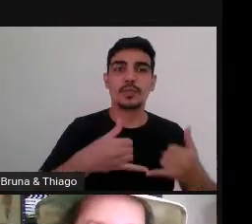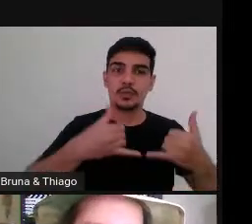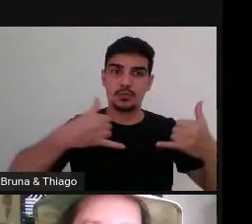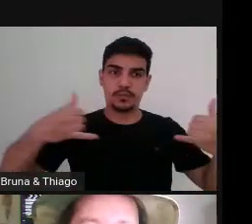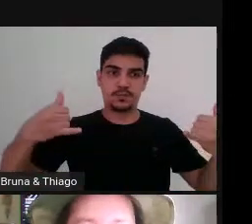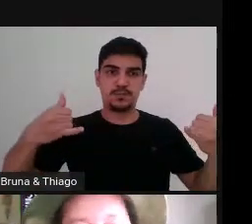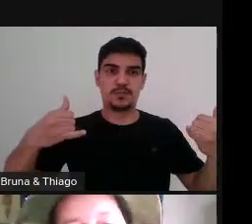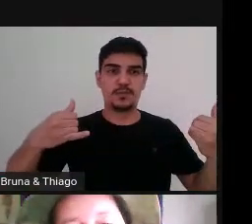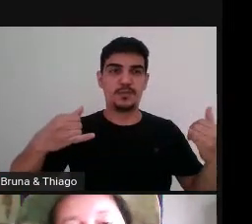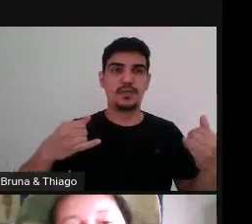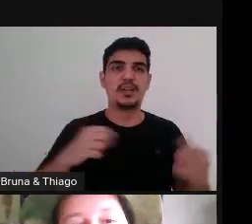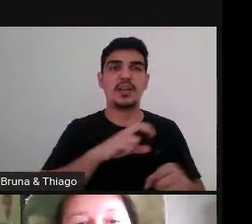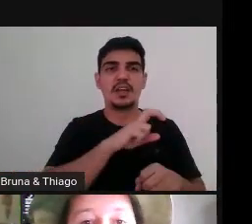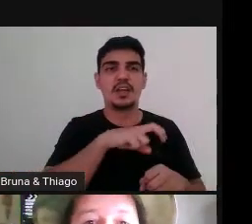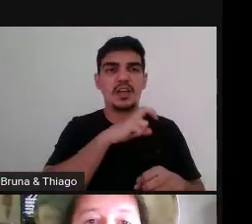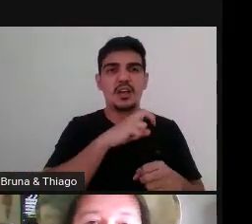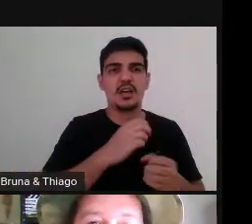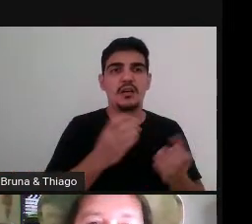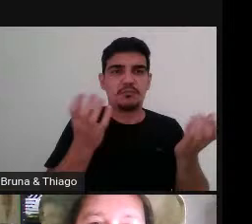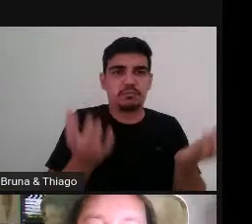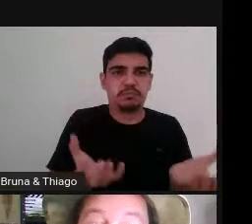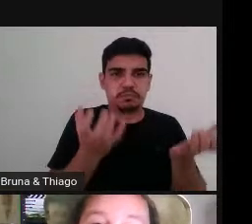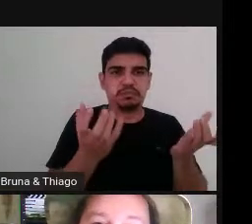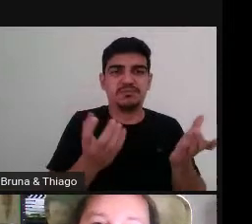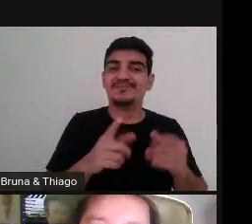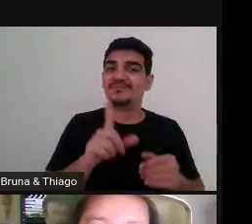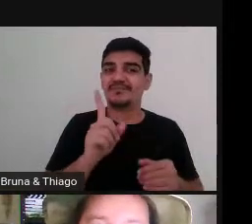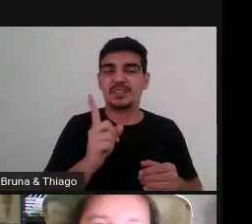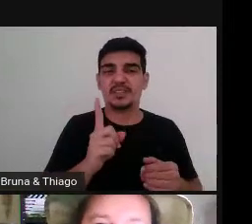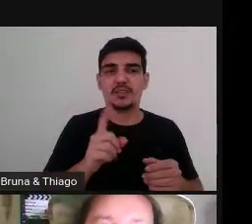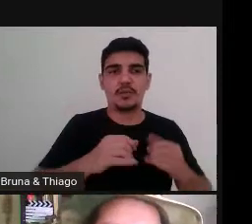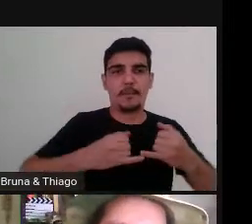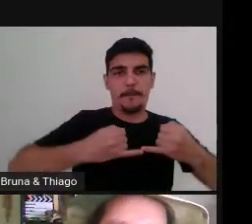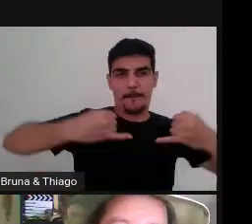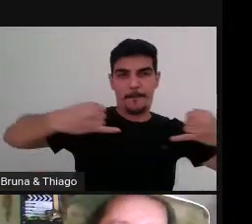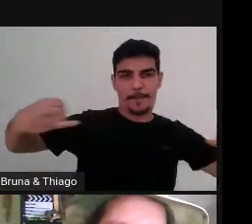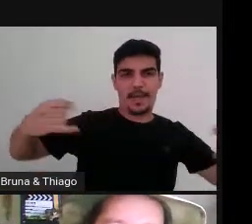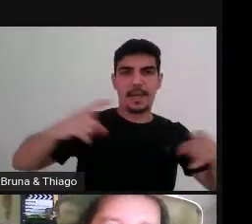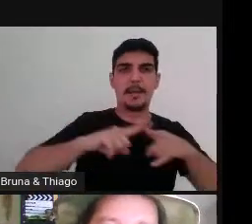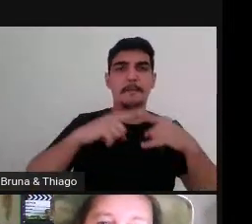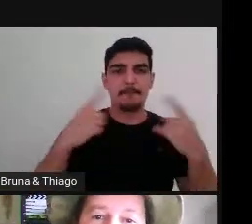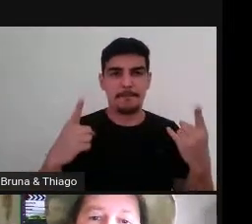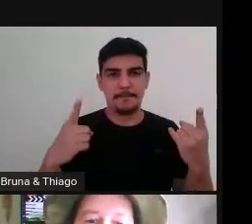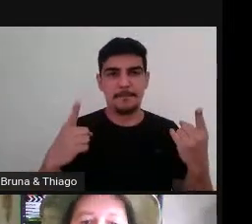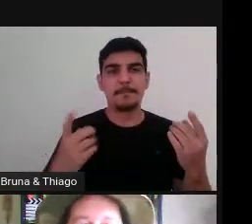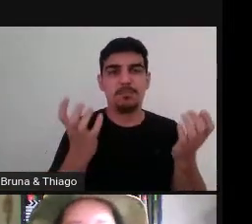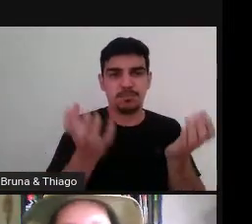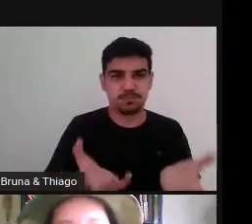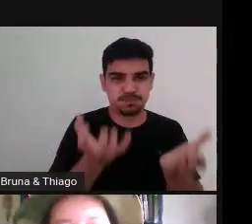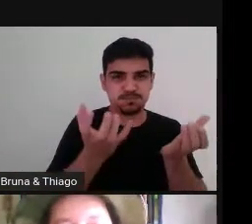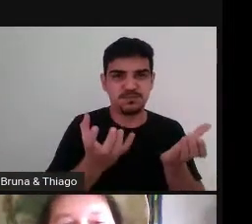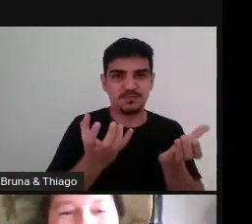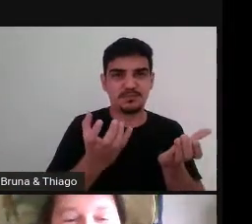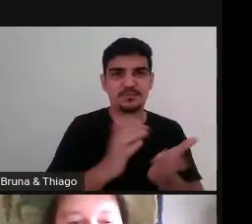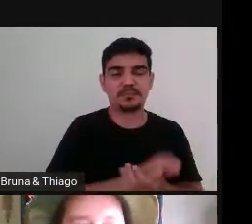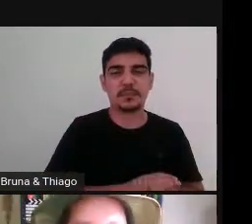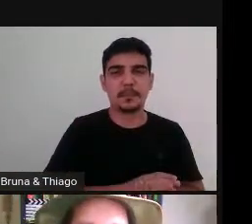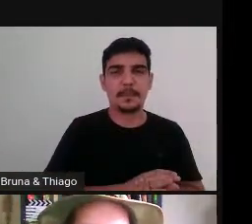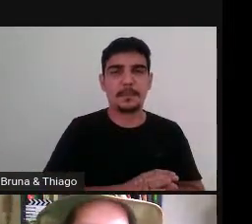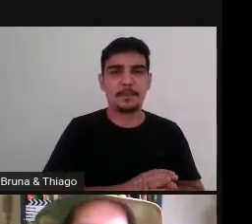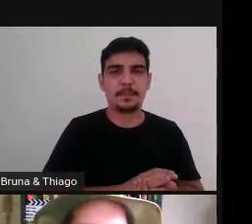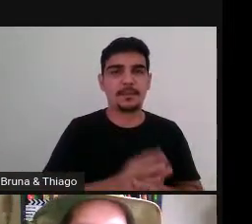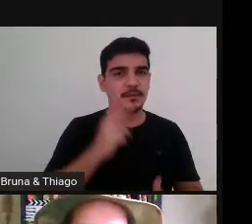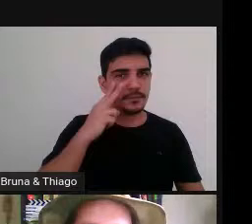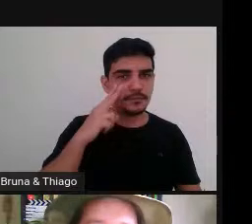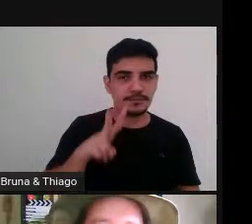do mundo. Talvez ela não é a mais longa, mas a mais pesada. Aqui é o professor Simon. Eu não sei se ele estava